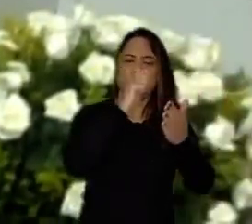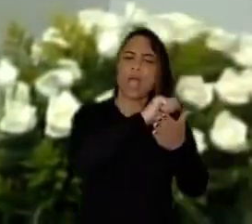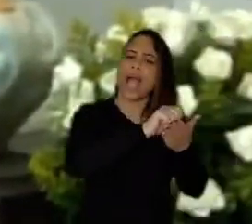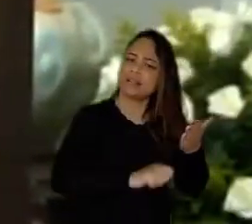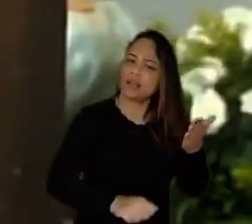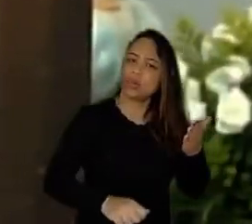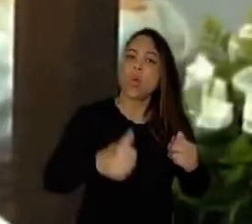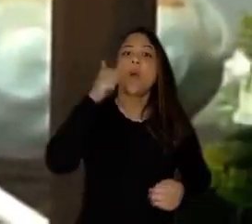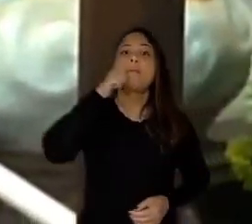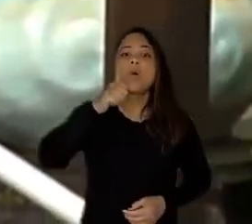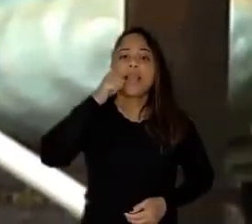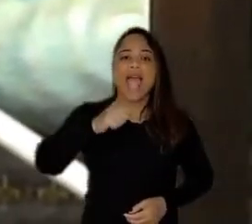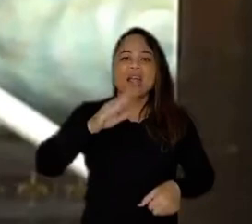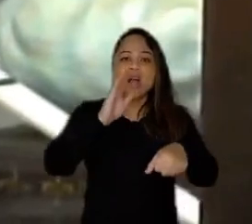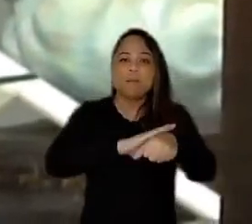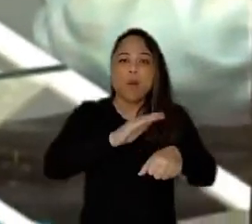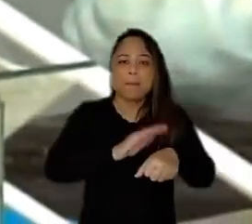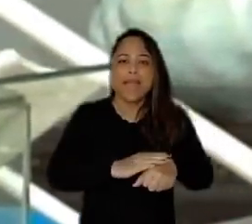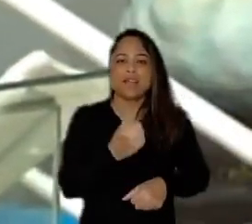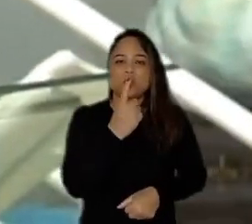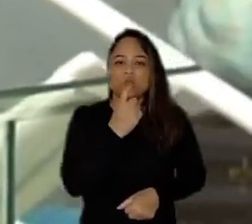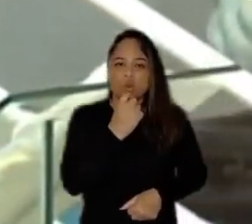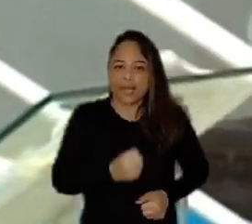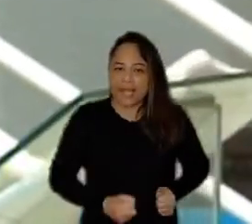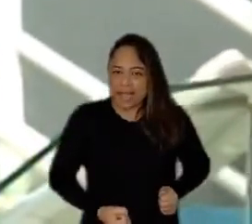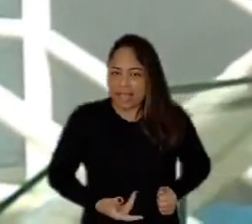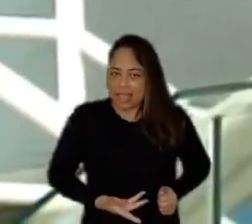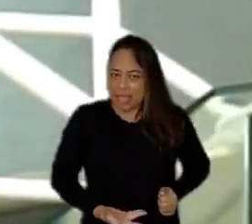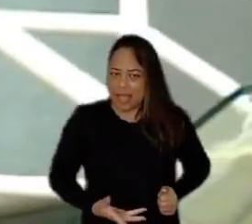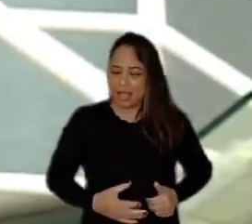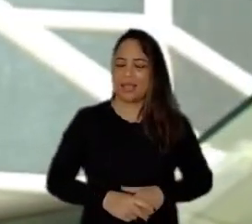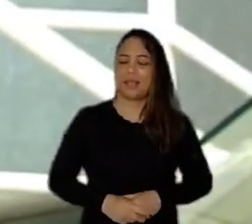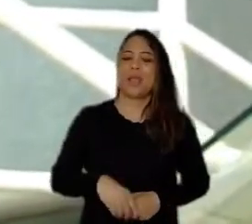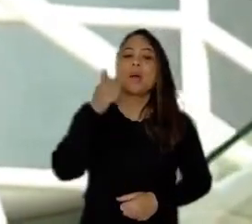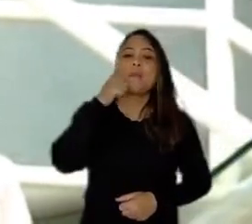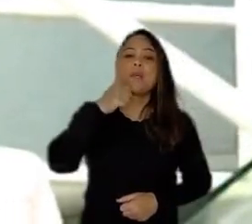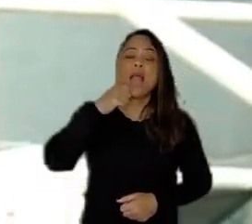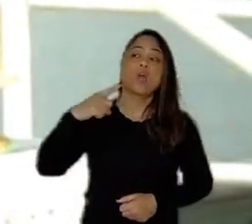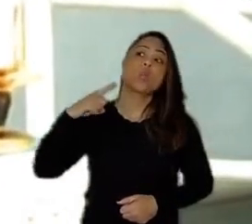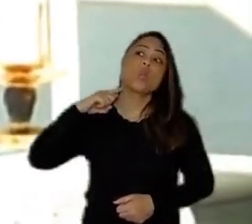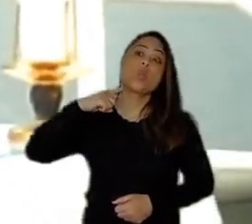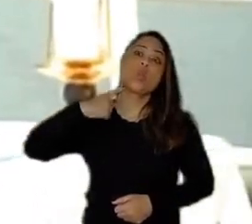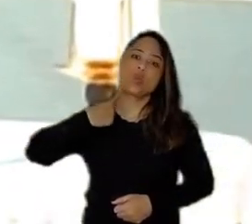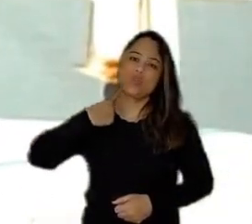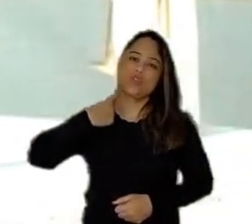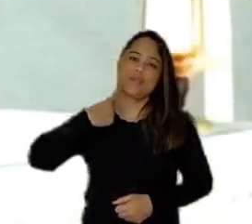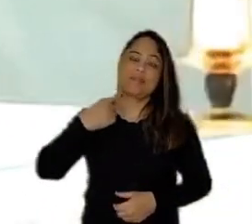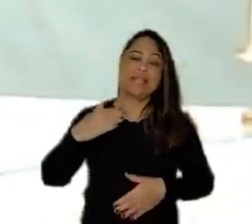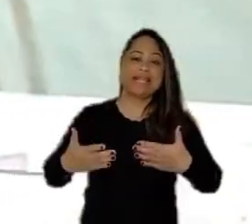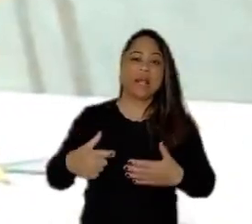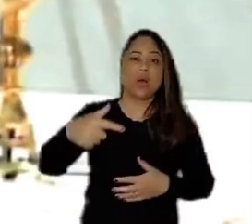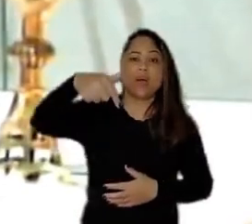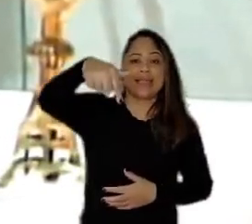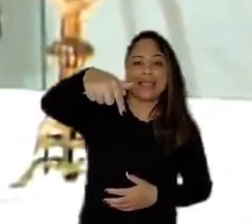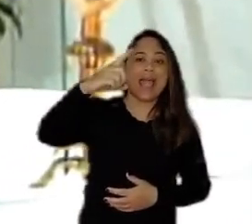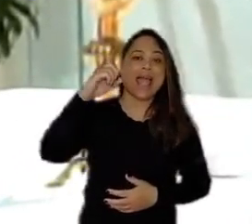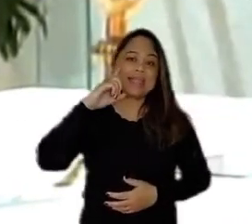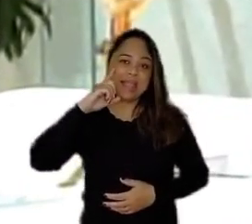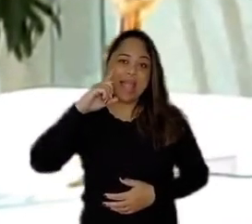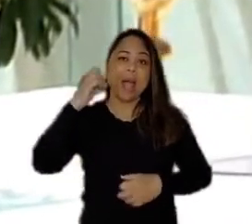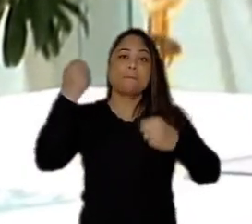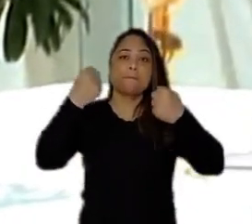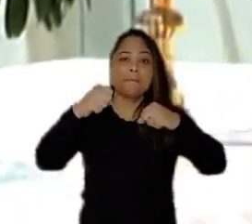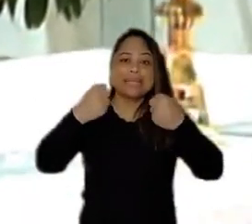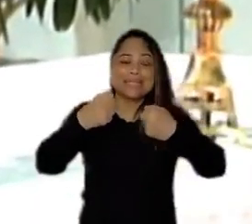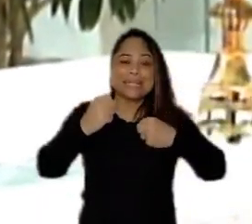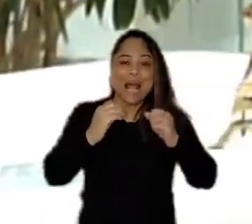no período menstrual, ela era considerada impura. Por isso, durante 7 dias, ela